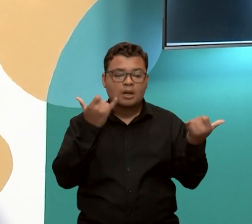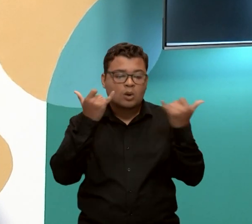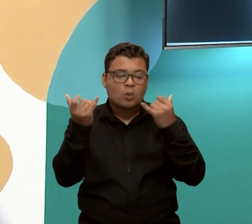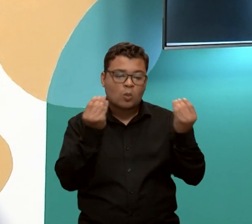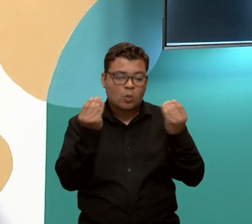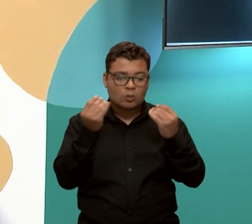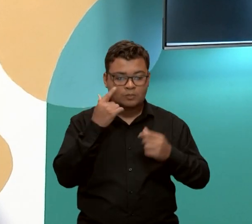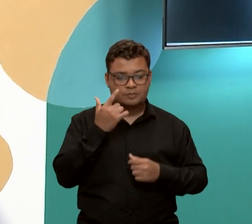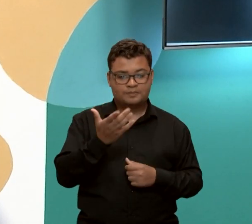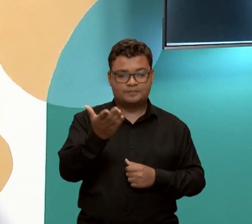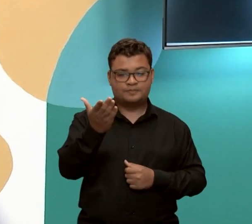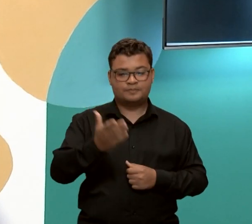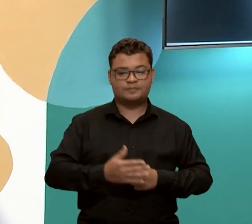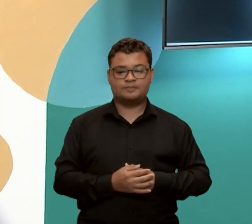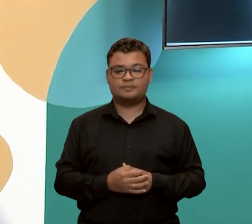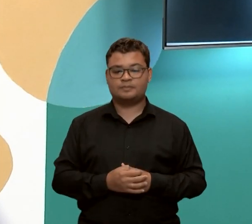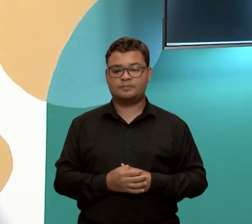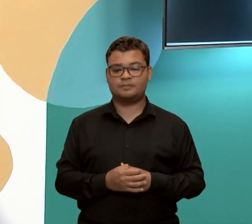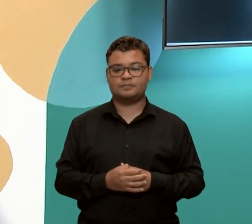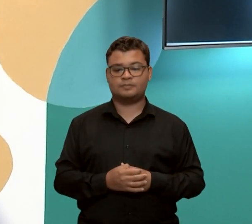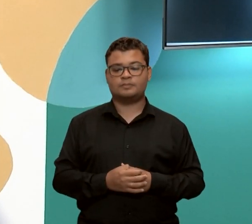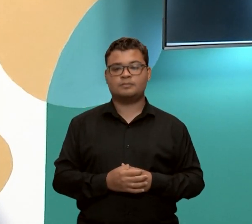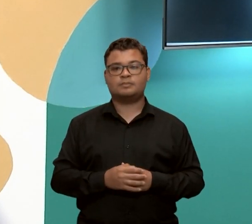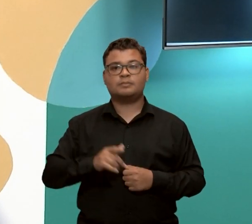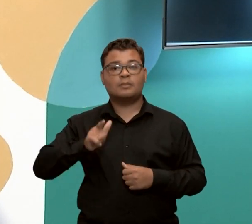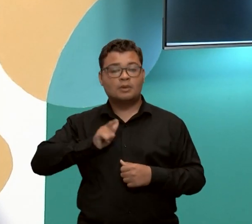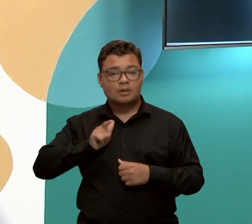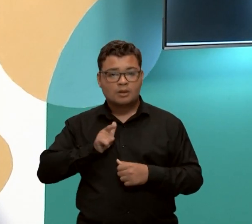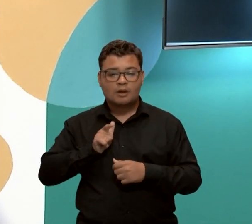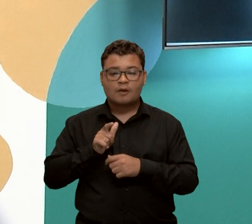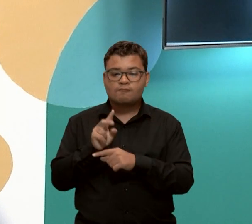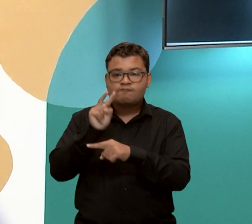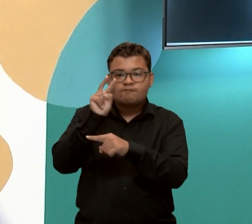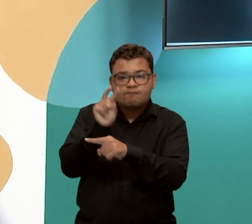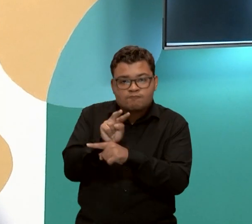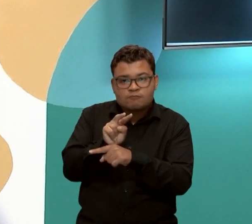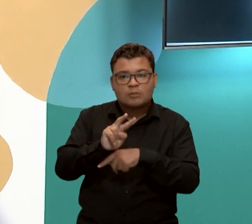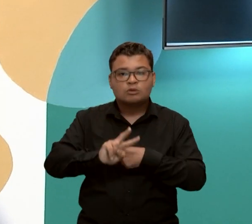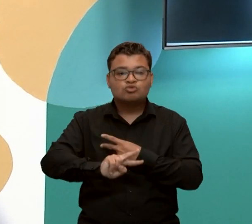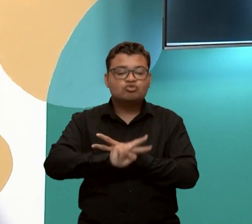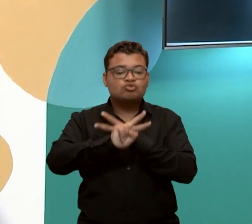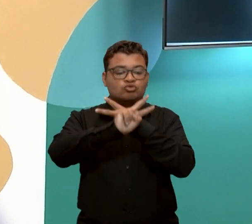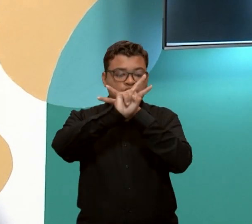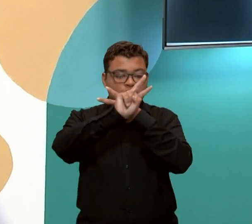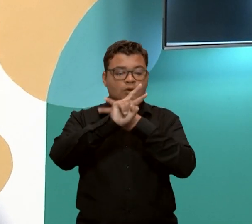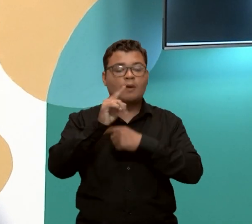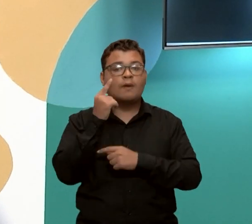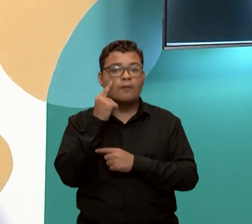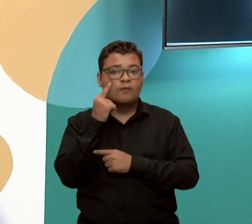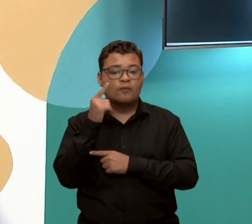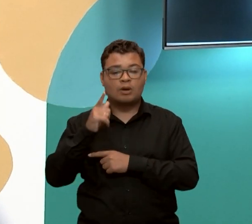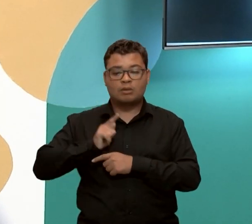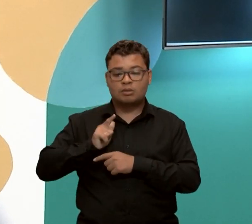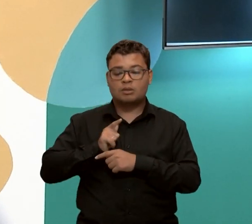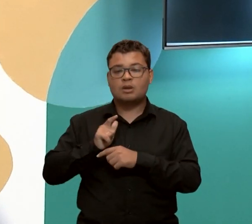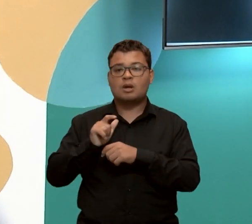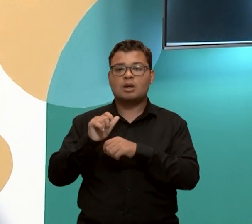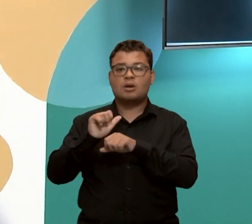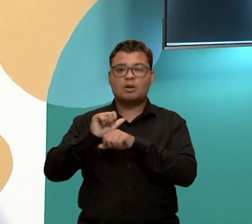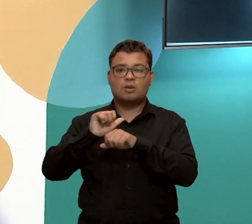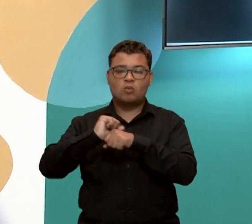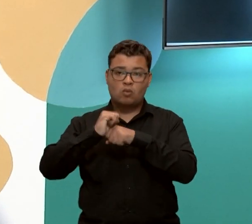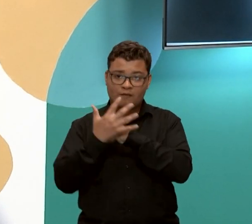o estudo. A vigilância genômica, ou seja, o rastreio das variantes que estão em circulação em uma